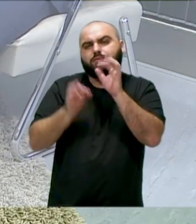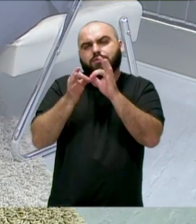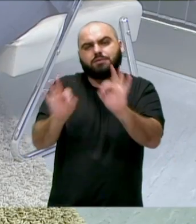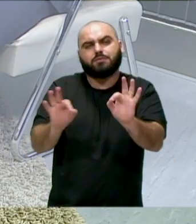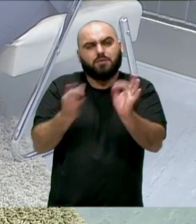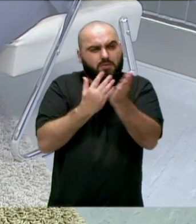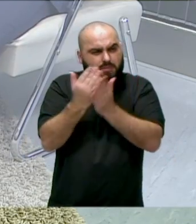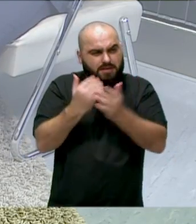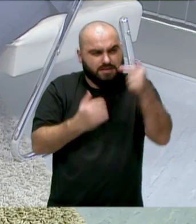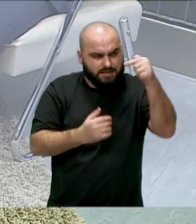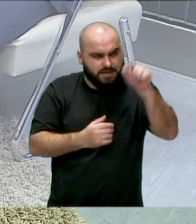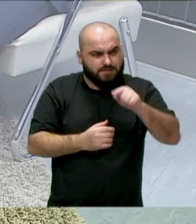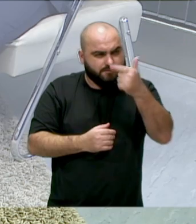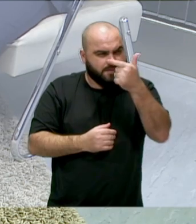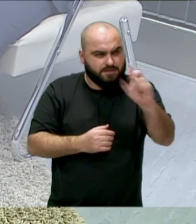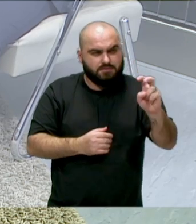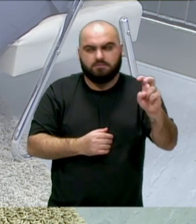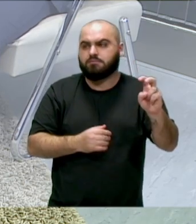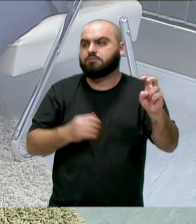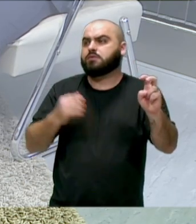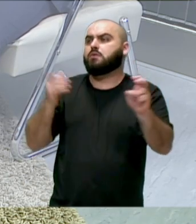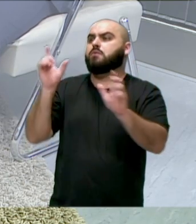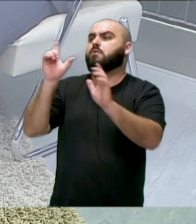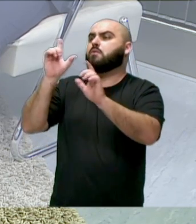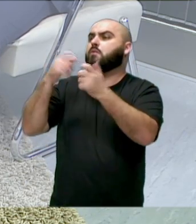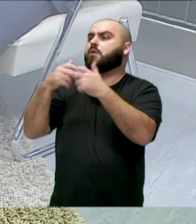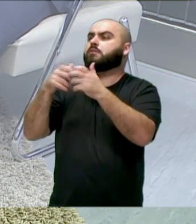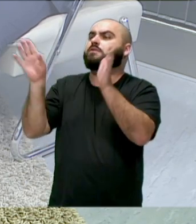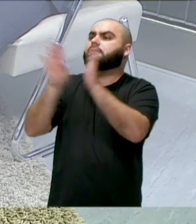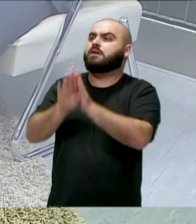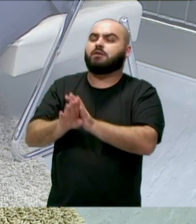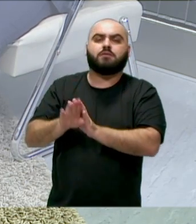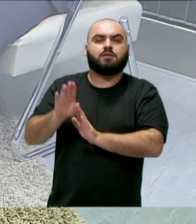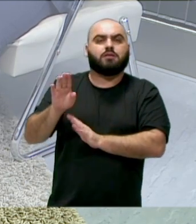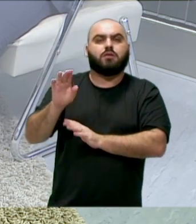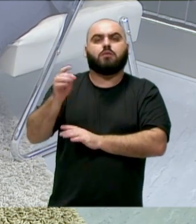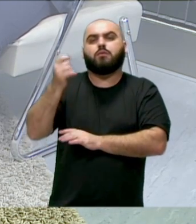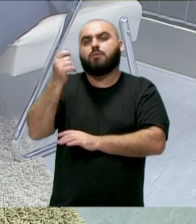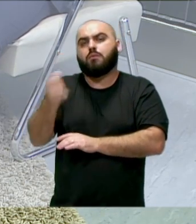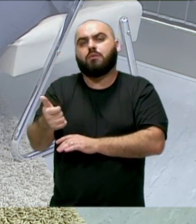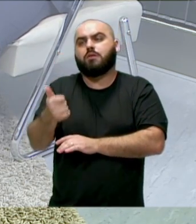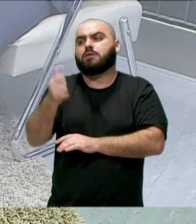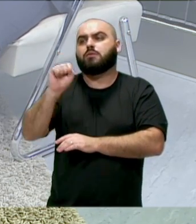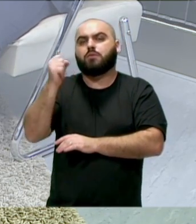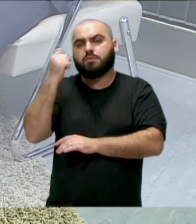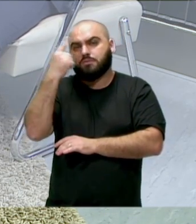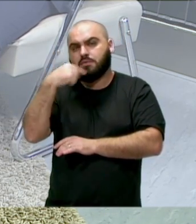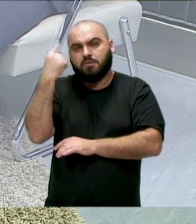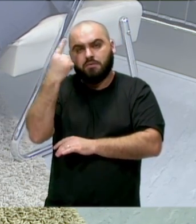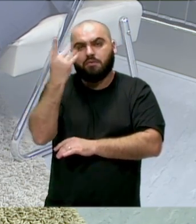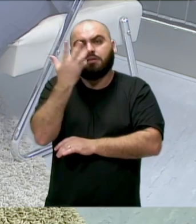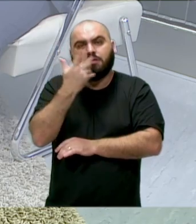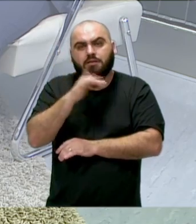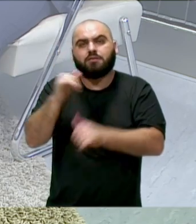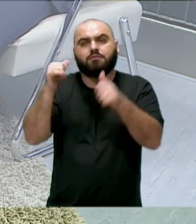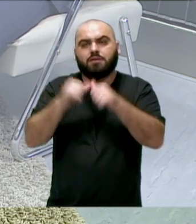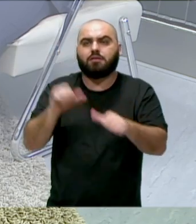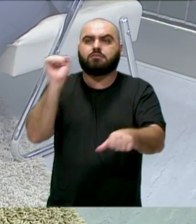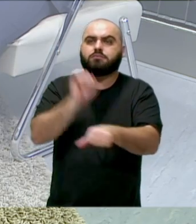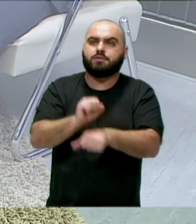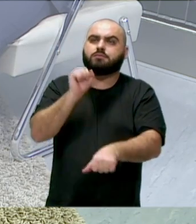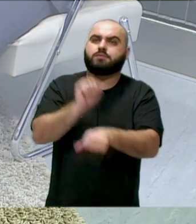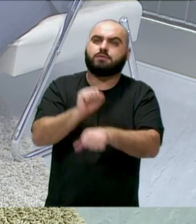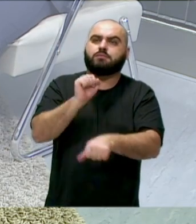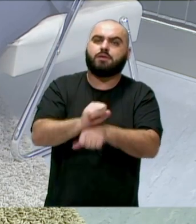às 7h25, o ônibus chegava com 20 minutos de atraso. Então, as crianças ficavam 20, 25 minutos em sala de aula aguardando chegar a